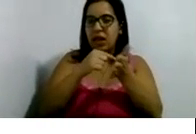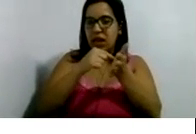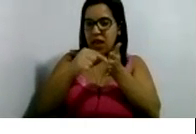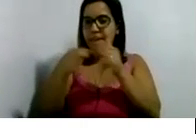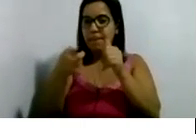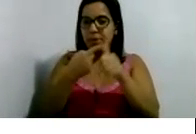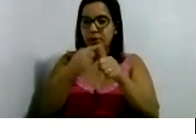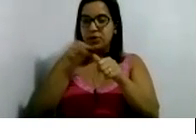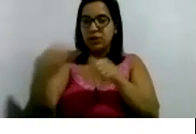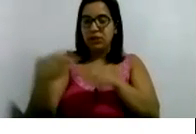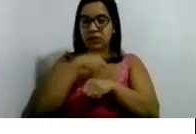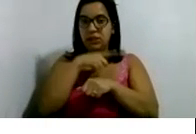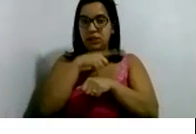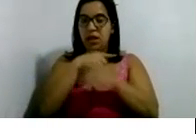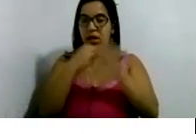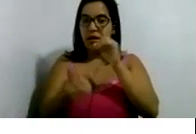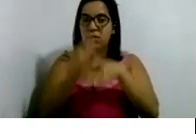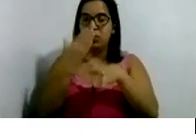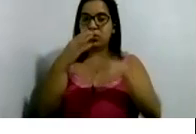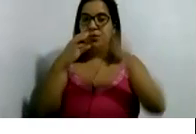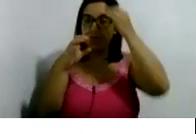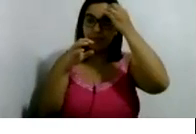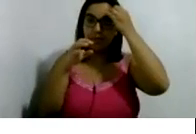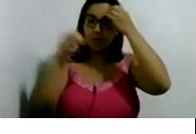o desenvolvimento da notocorda.